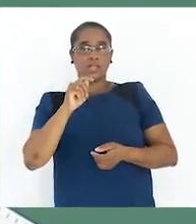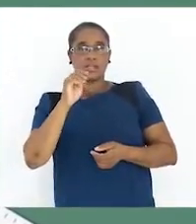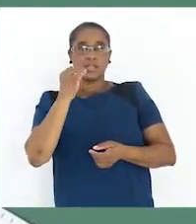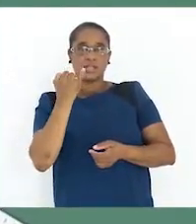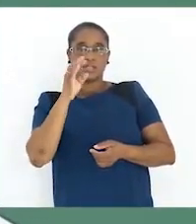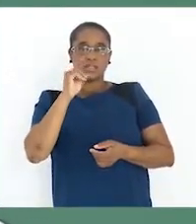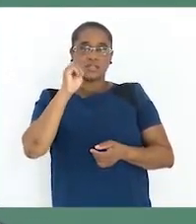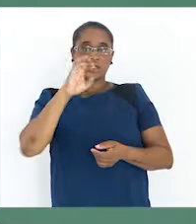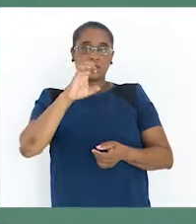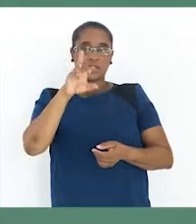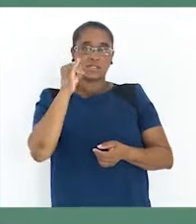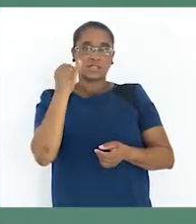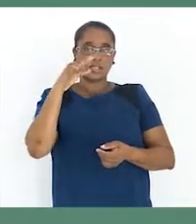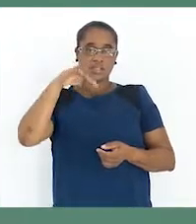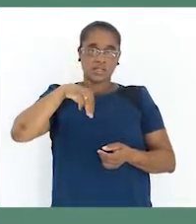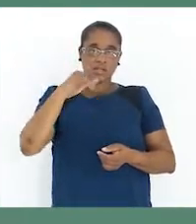discriminante